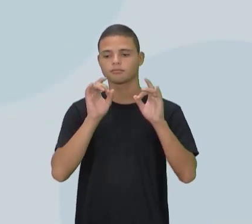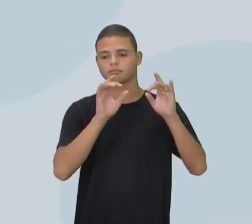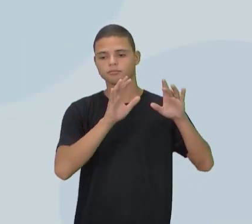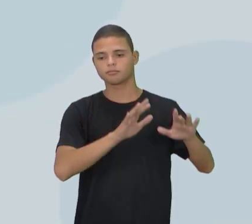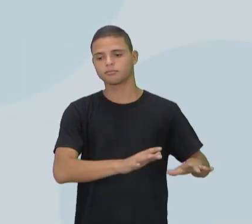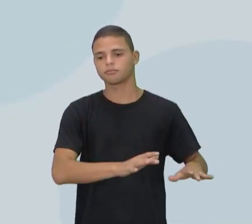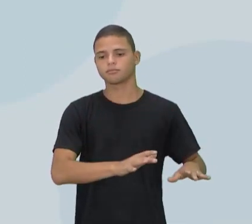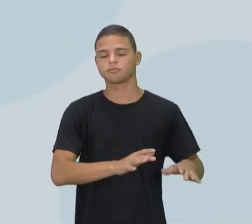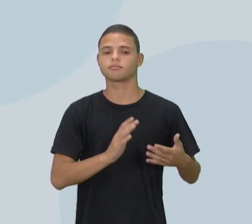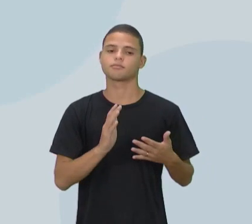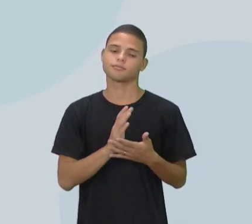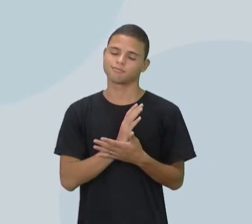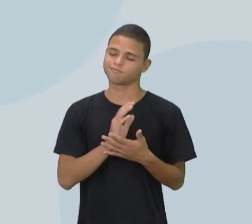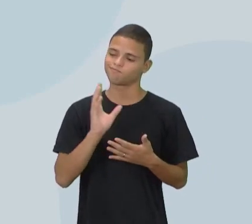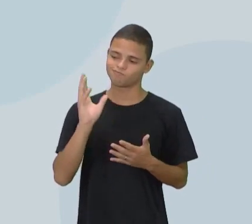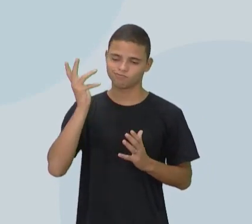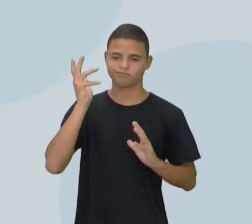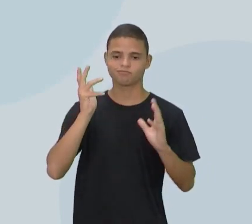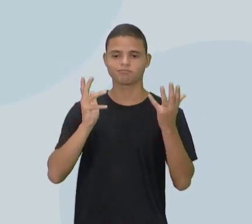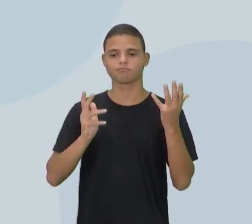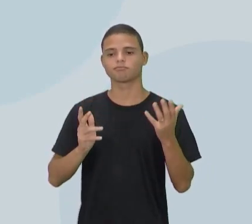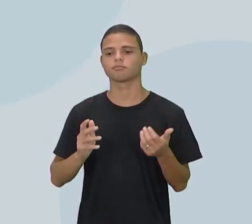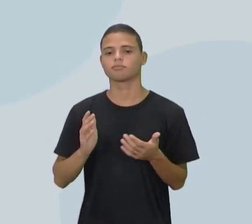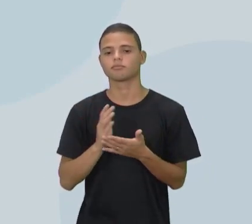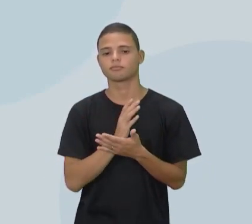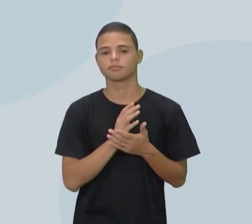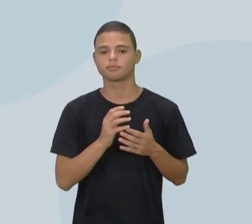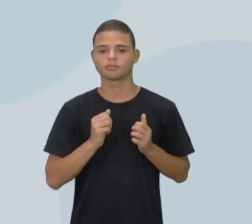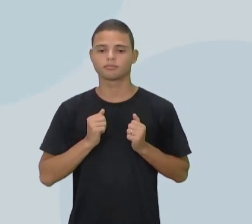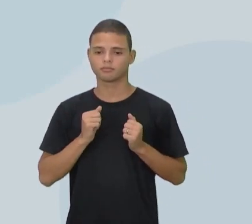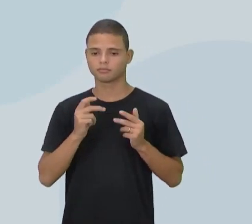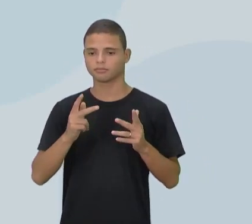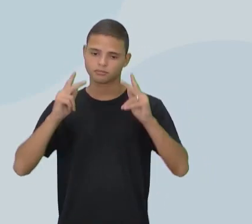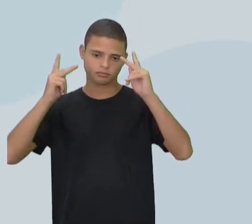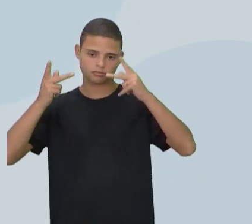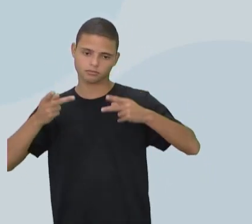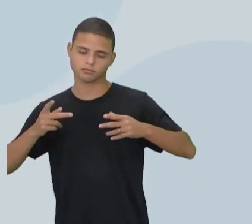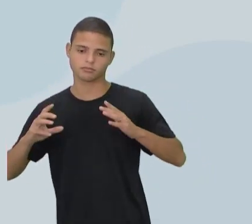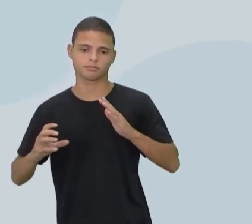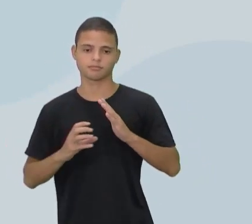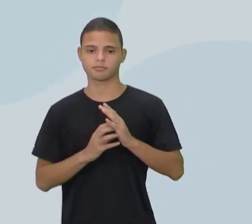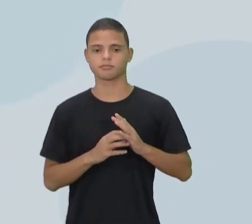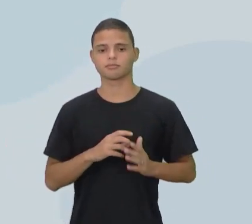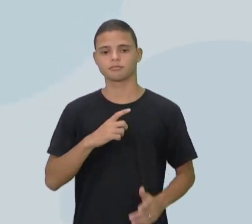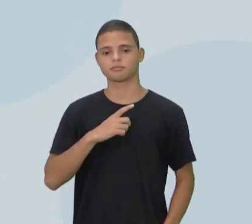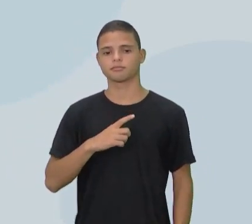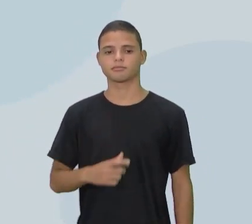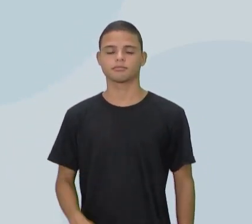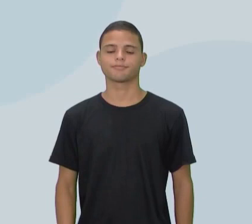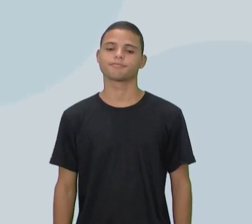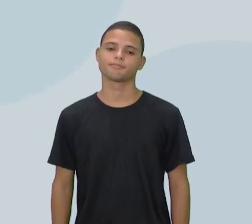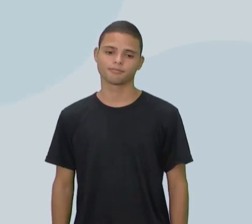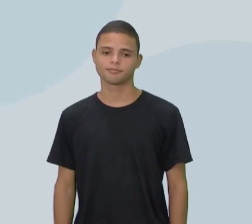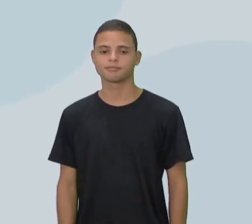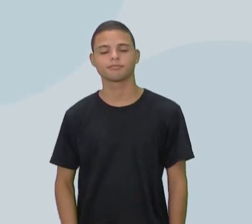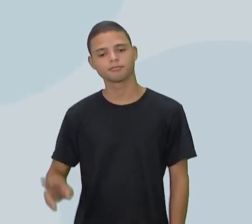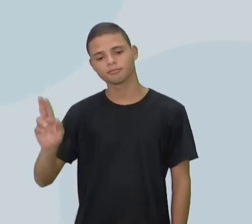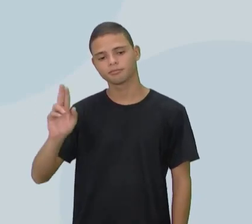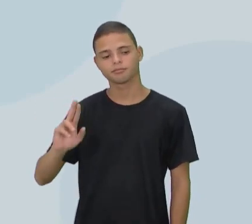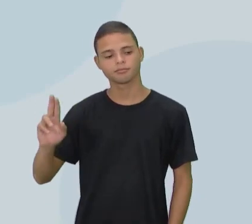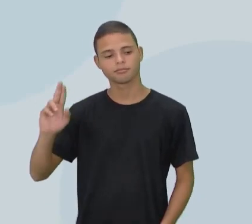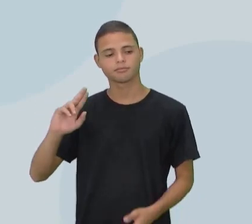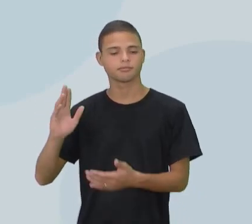ações antropogênicas, que seriam aquelas ações provocadas pelo ser humano, né? Que inclui erosão de resíduos